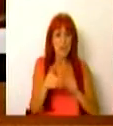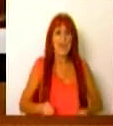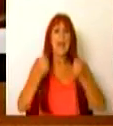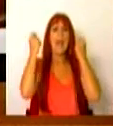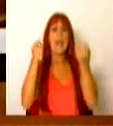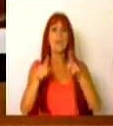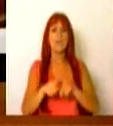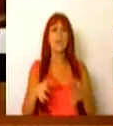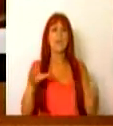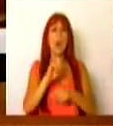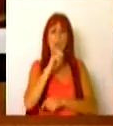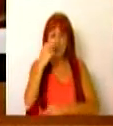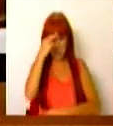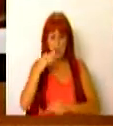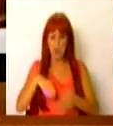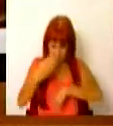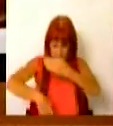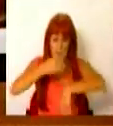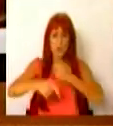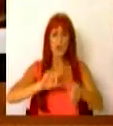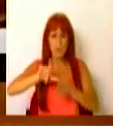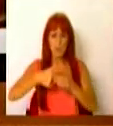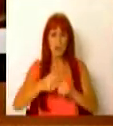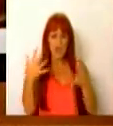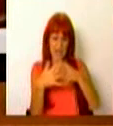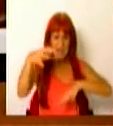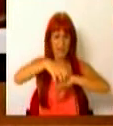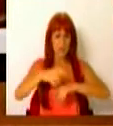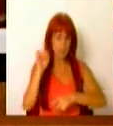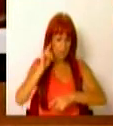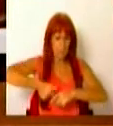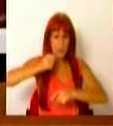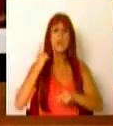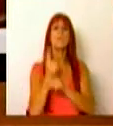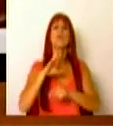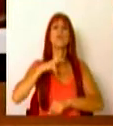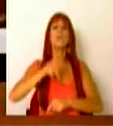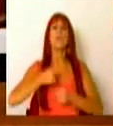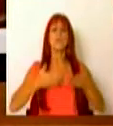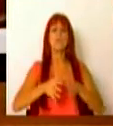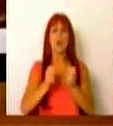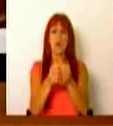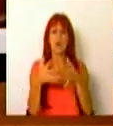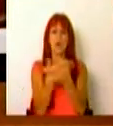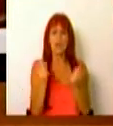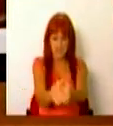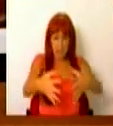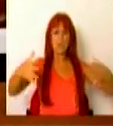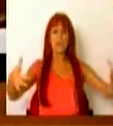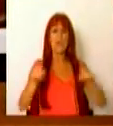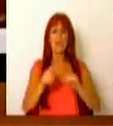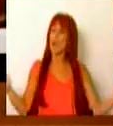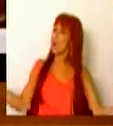Investimentos é a oportunidade histórica de levar a cabo projetos infraestruturantes que mantenham o país na rota do crescimento económico e na rota